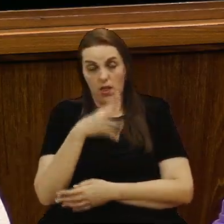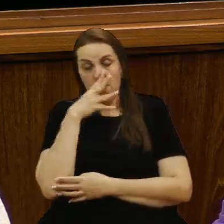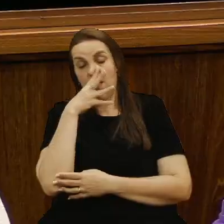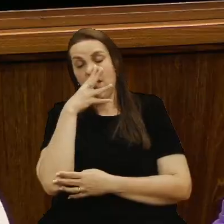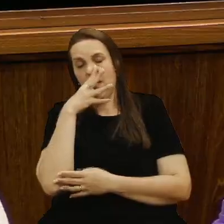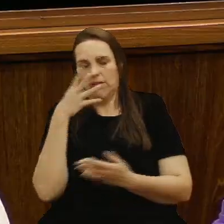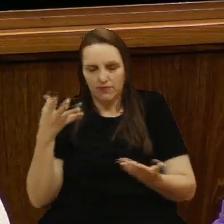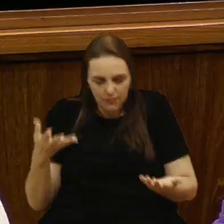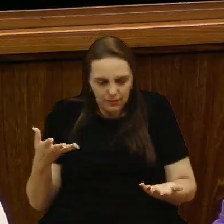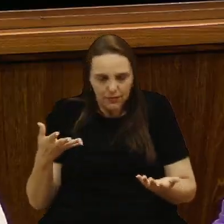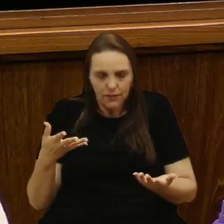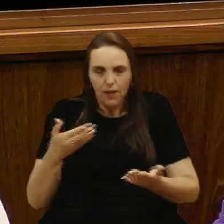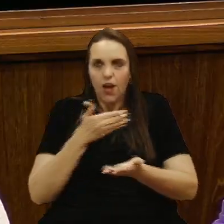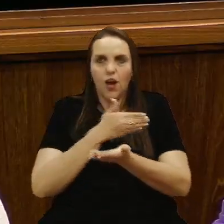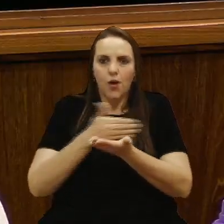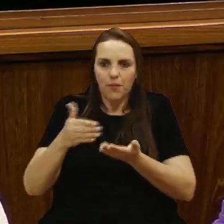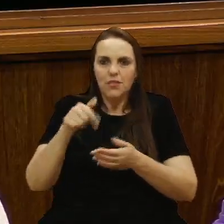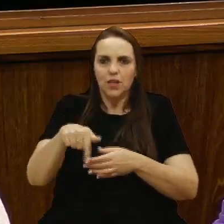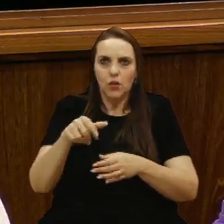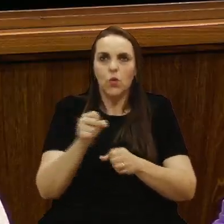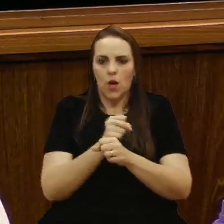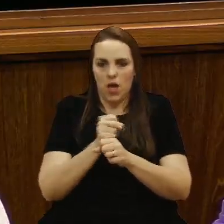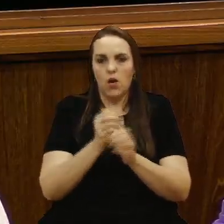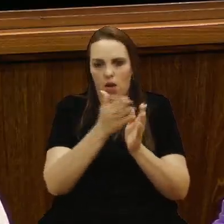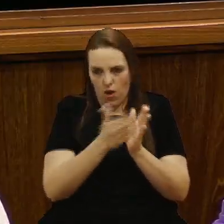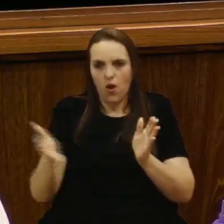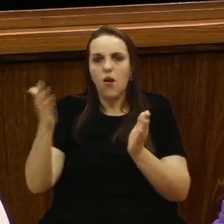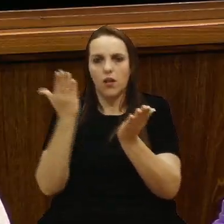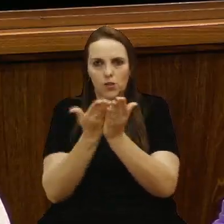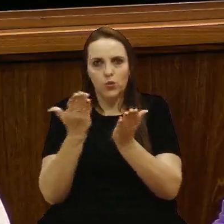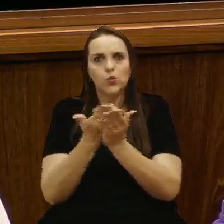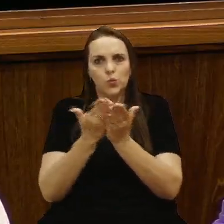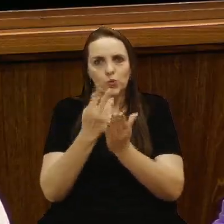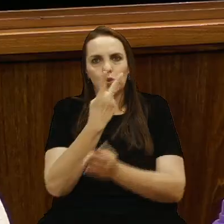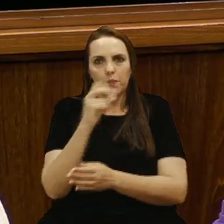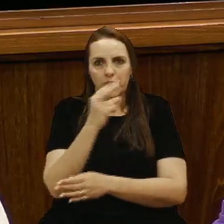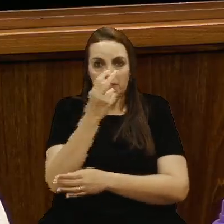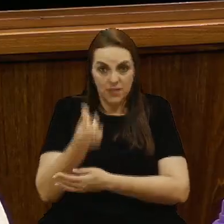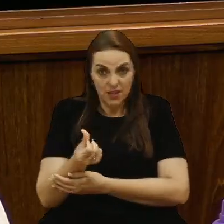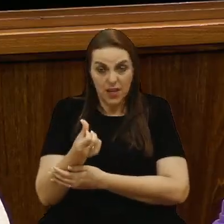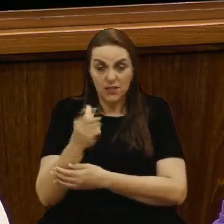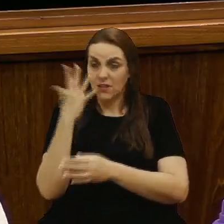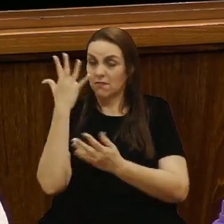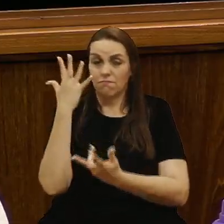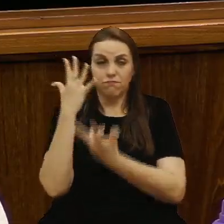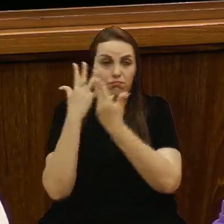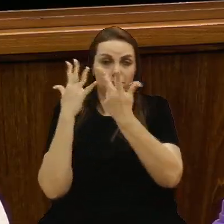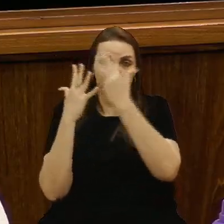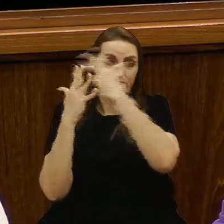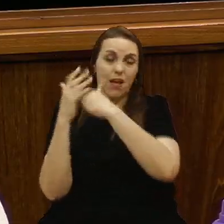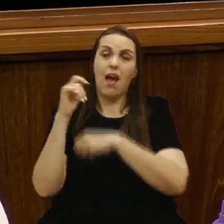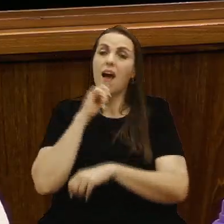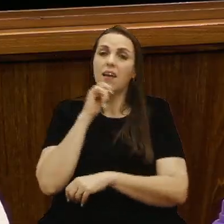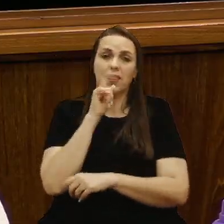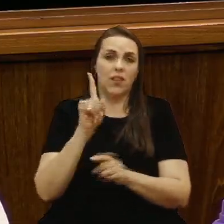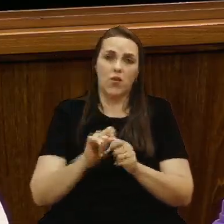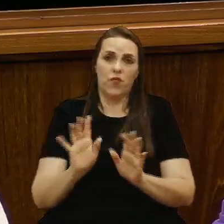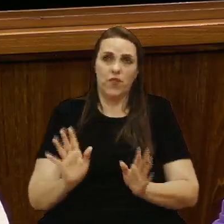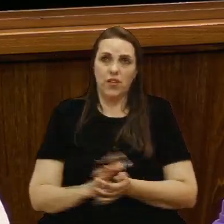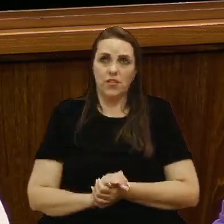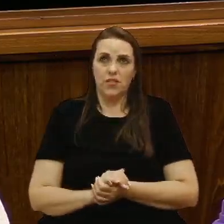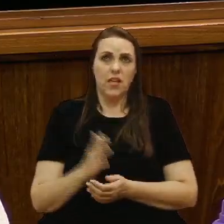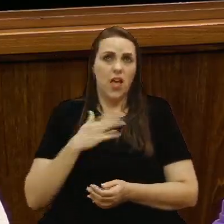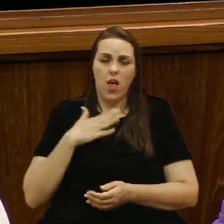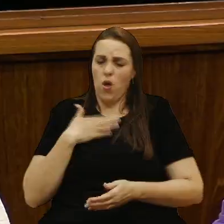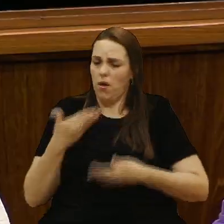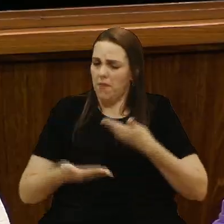falar, estamos iniciando o ano letivo de 2026 e essa poda não foi realizada. E eu não sou atendida,